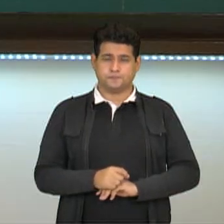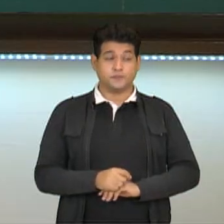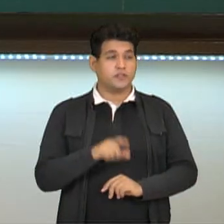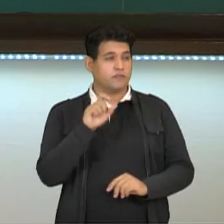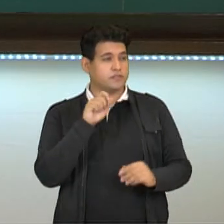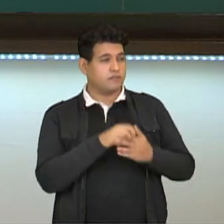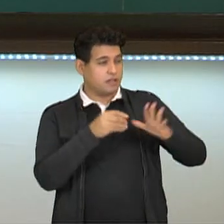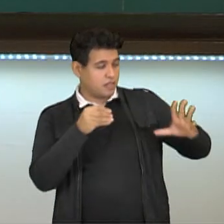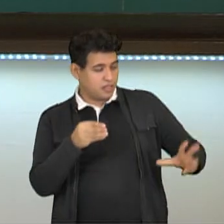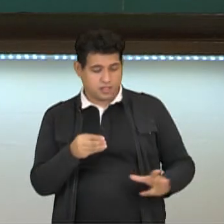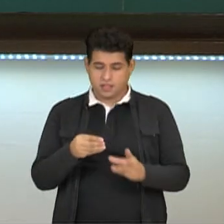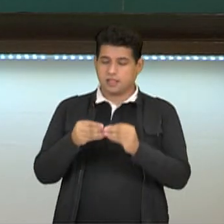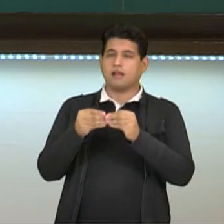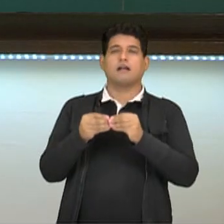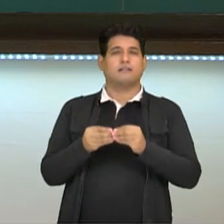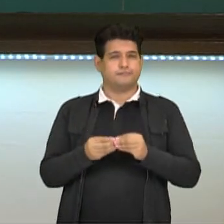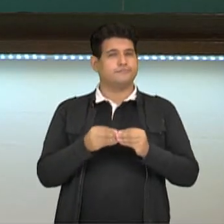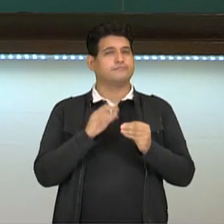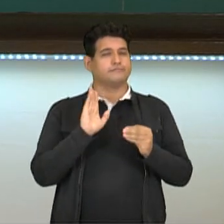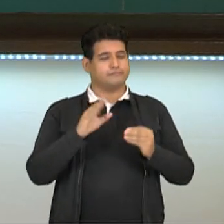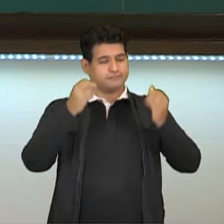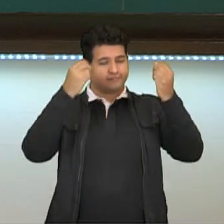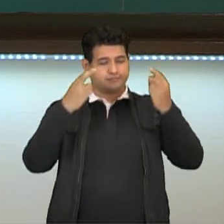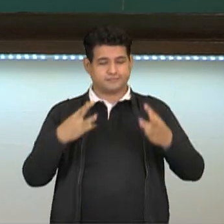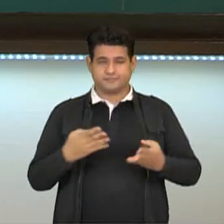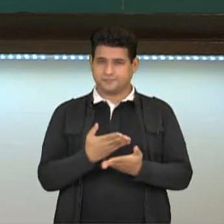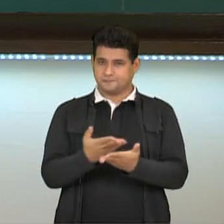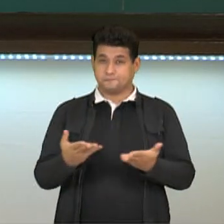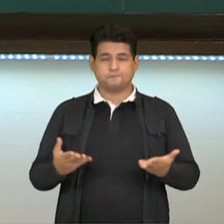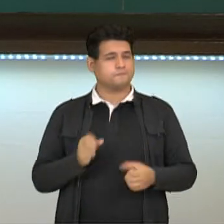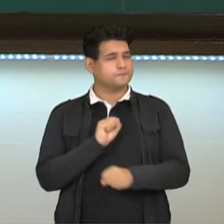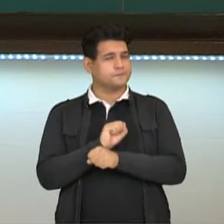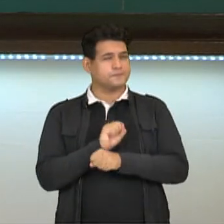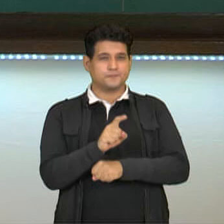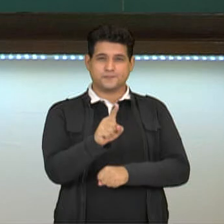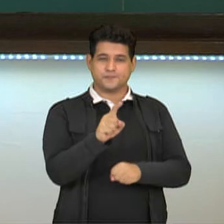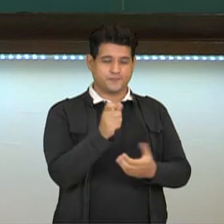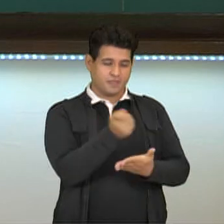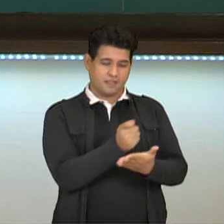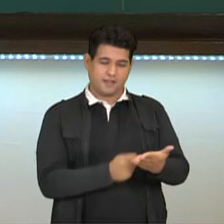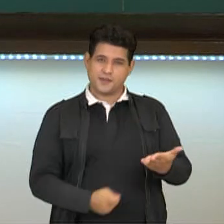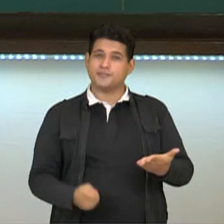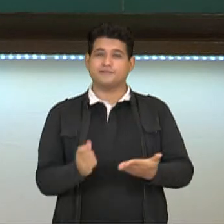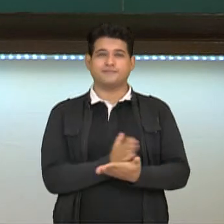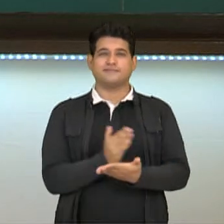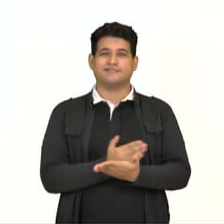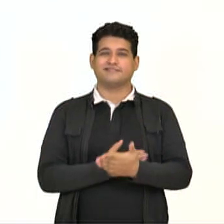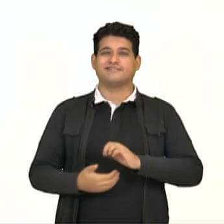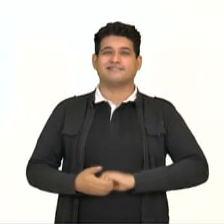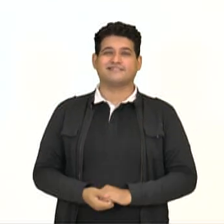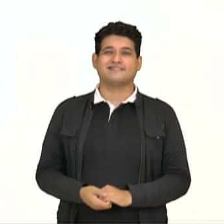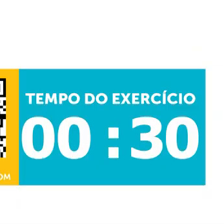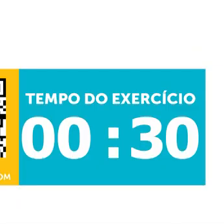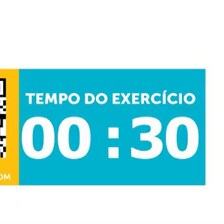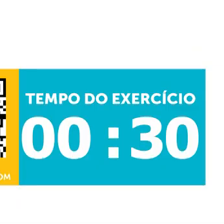você vai completar ali. É isso que eu acabei de explicar, certo? Vou dar um tempinho e você vai registrar aí no seu caderno.